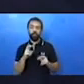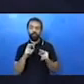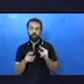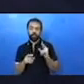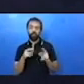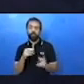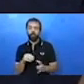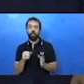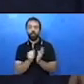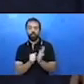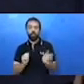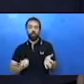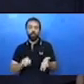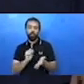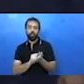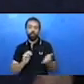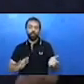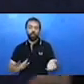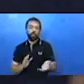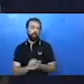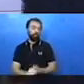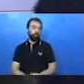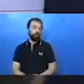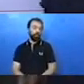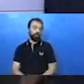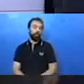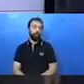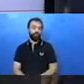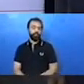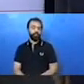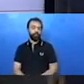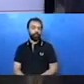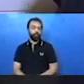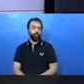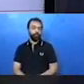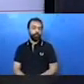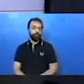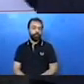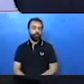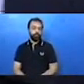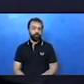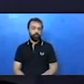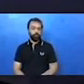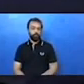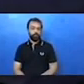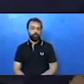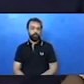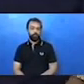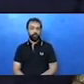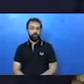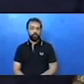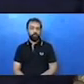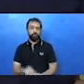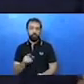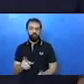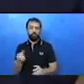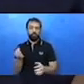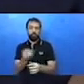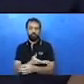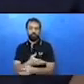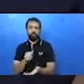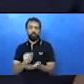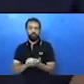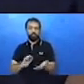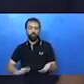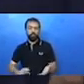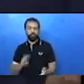atividades juntos das páginas 147 a 152. Vocês terão que terminar o exercício 4